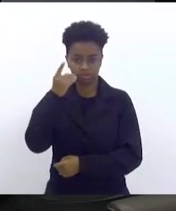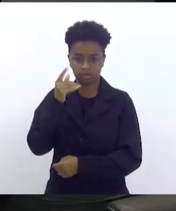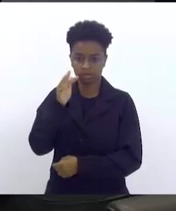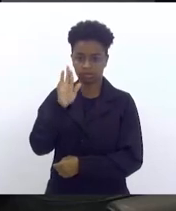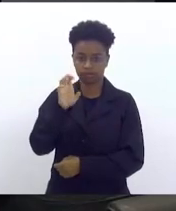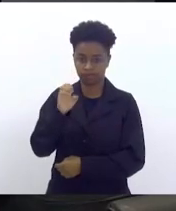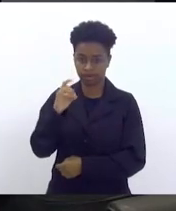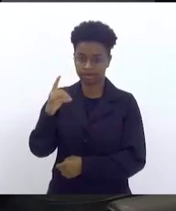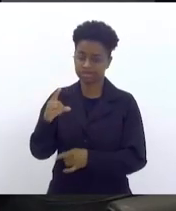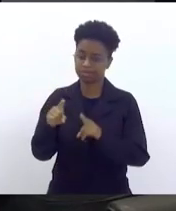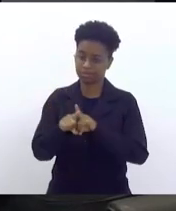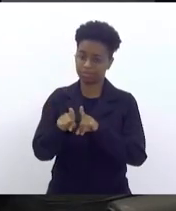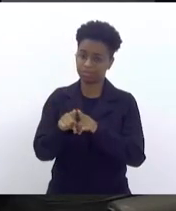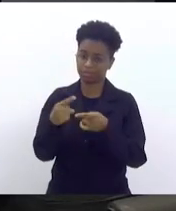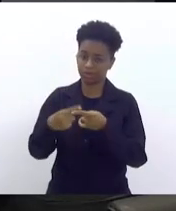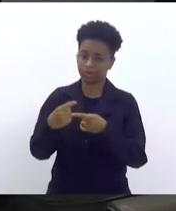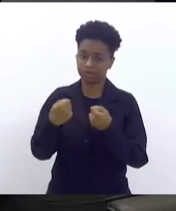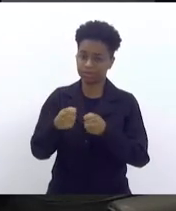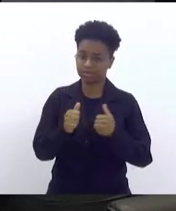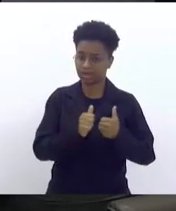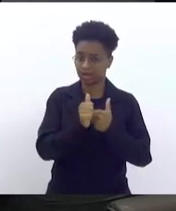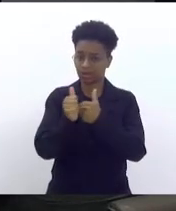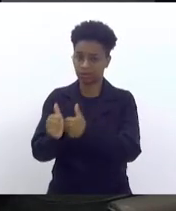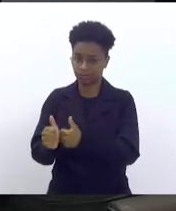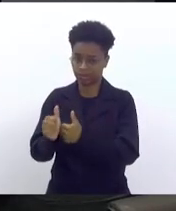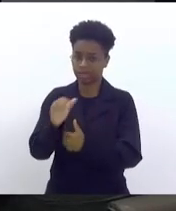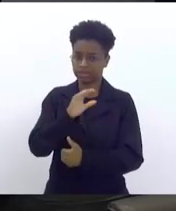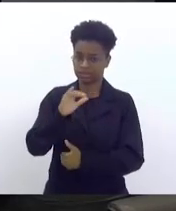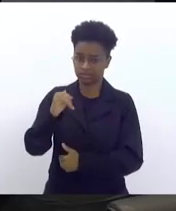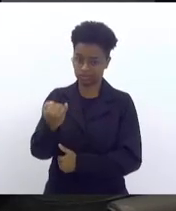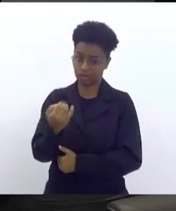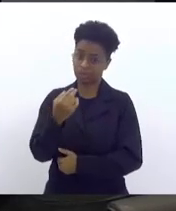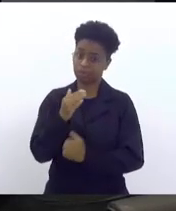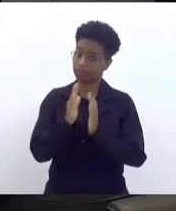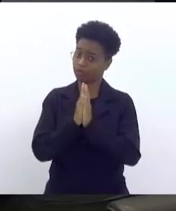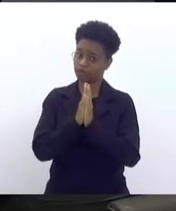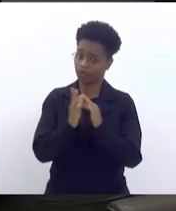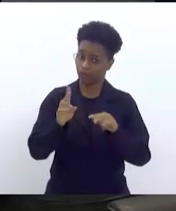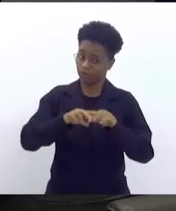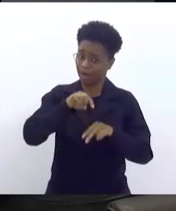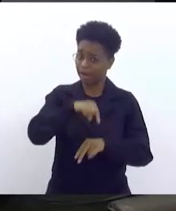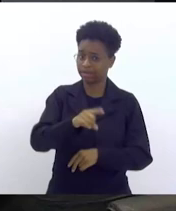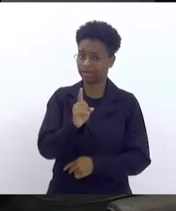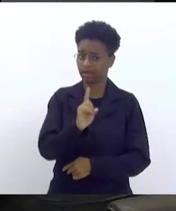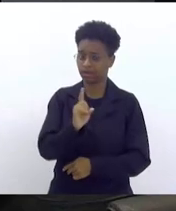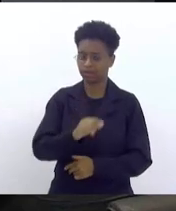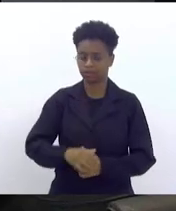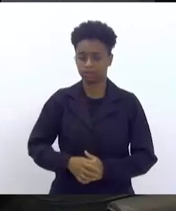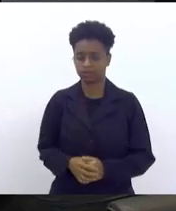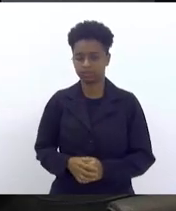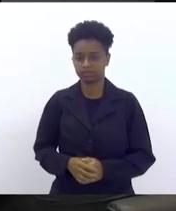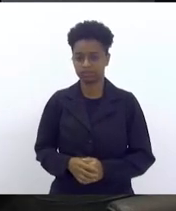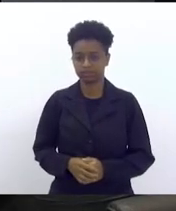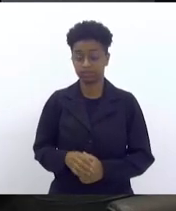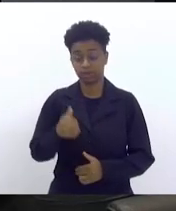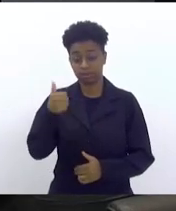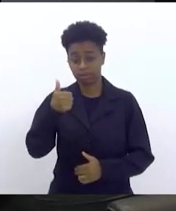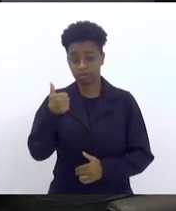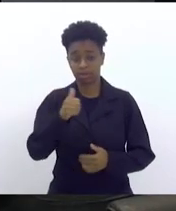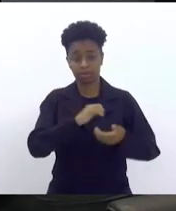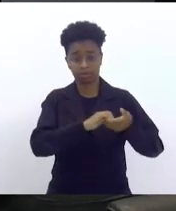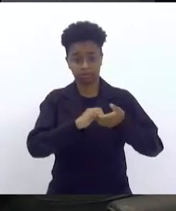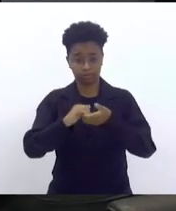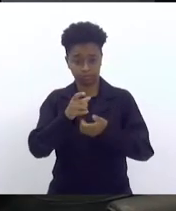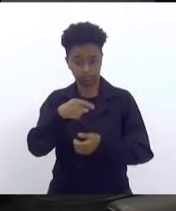Pacheco que tem que ir comigo para ccj também por favor não aprenda aqui Presidente mas primeiro saudar a todos